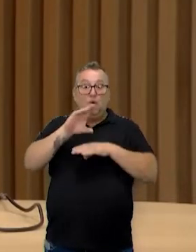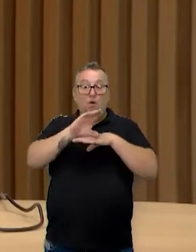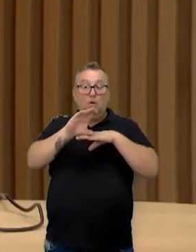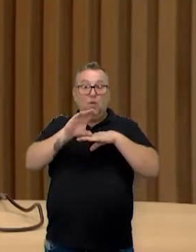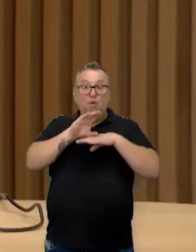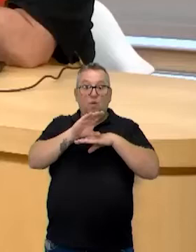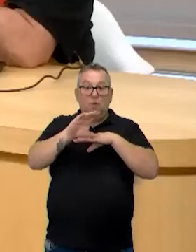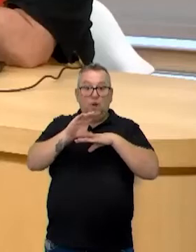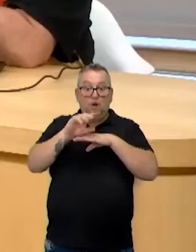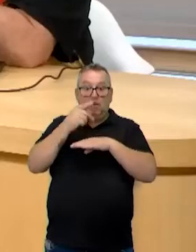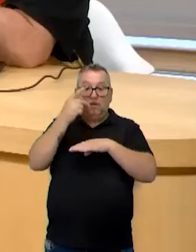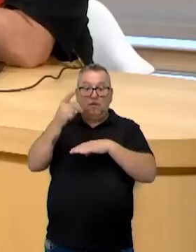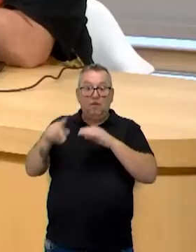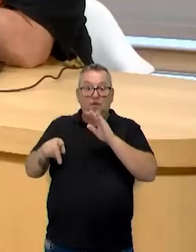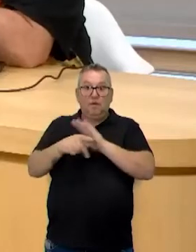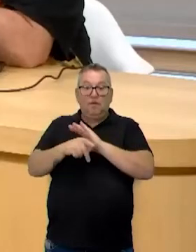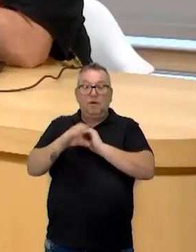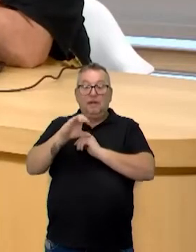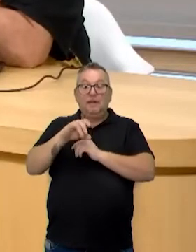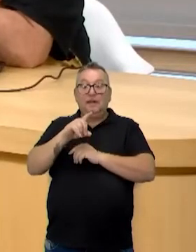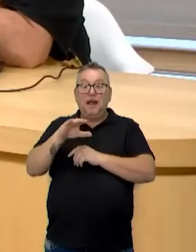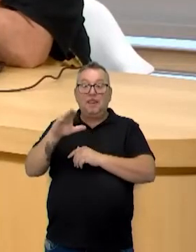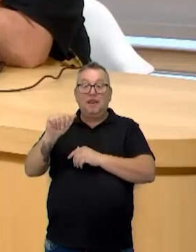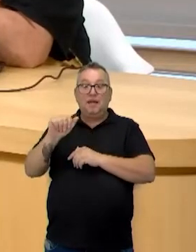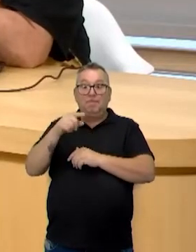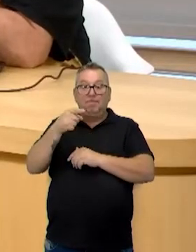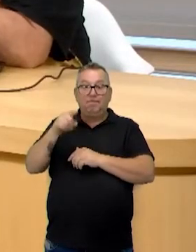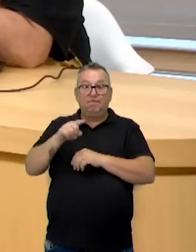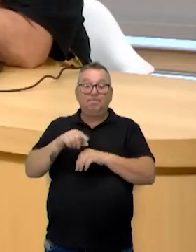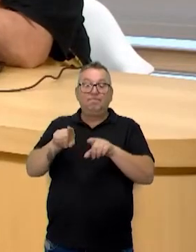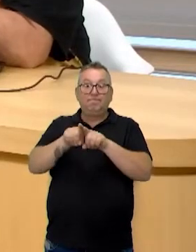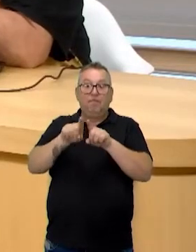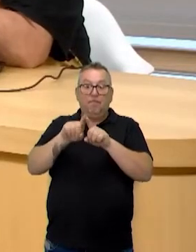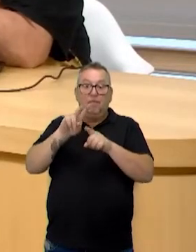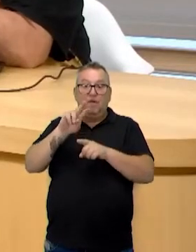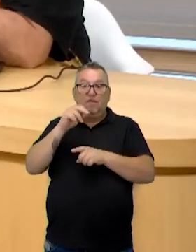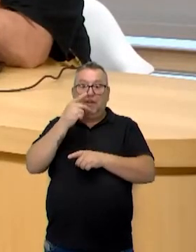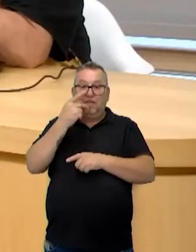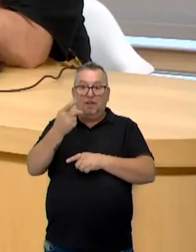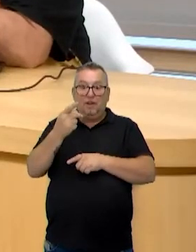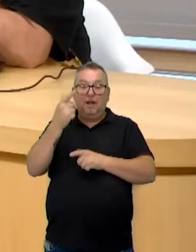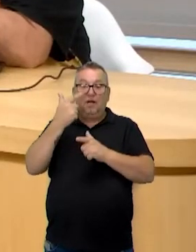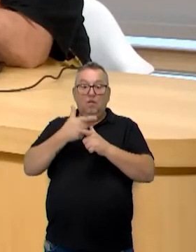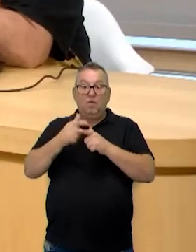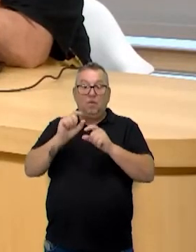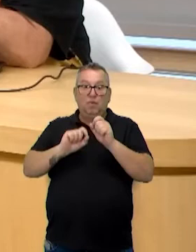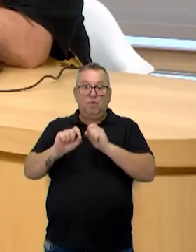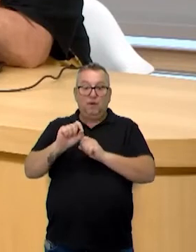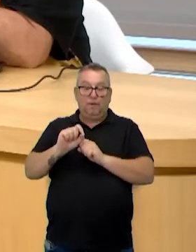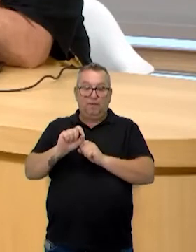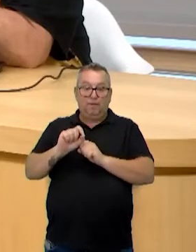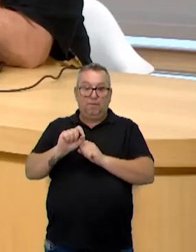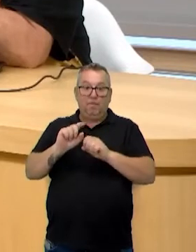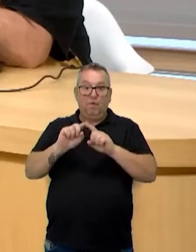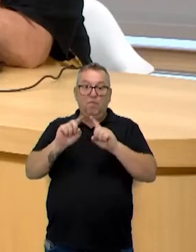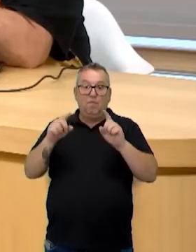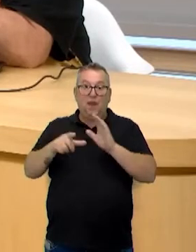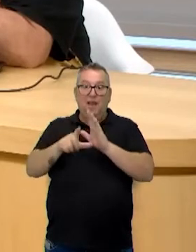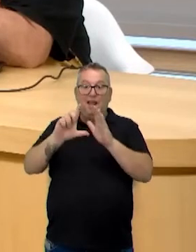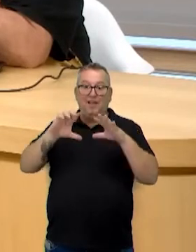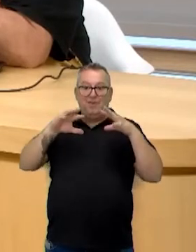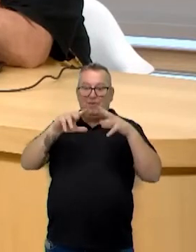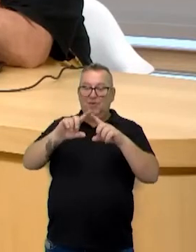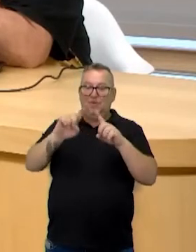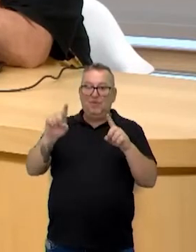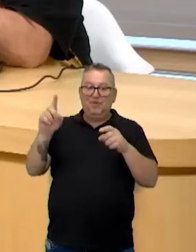ela é chamada de Constituição Cidadã, né, Alcides? Muito bem lembrado. Inclusive, a gente vai falar sobre a Constituição Cidadã. Mas antes de tudo